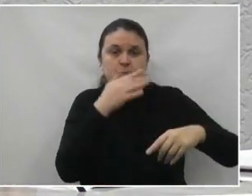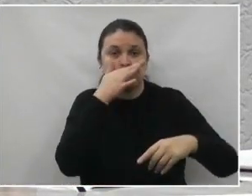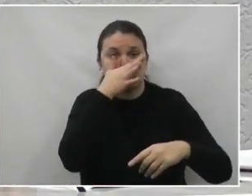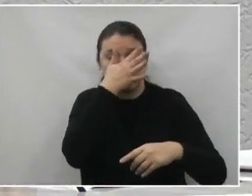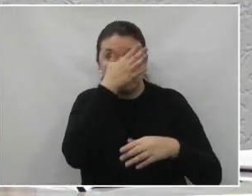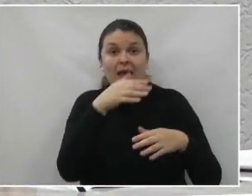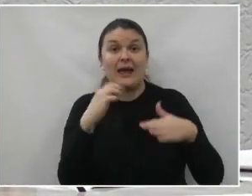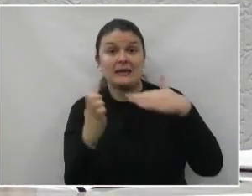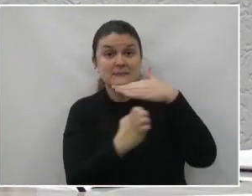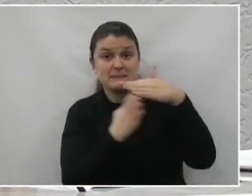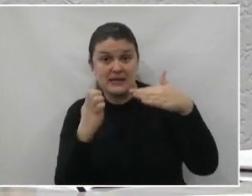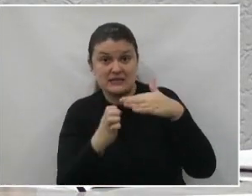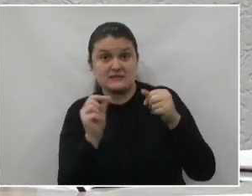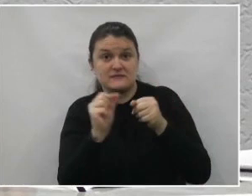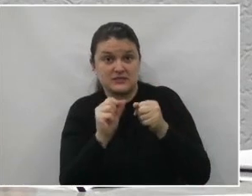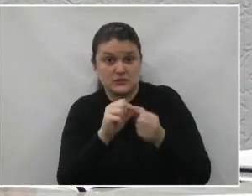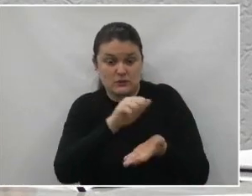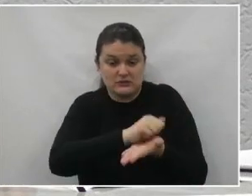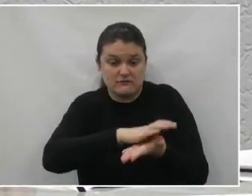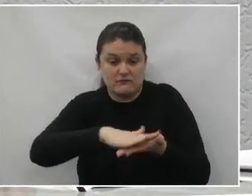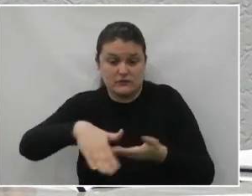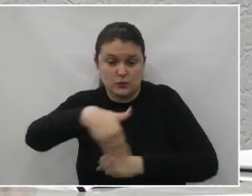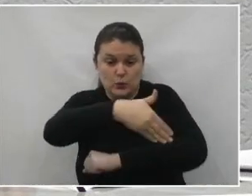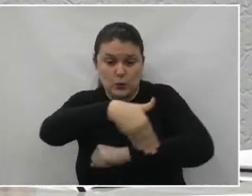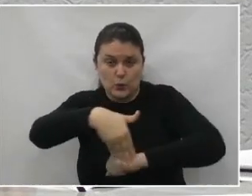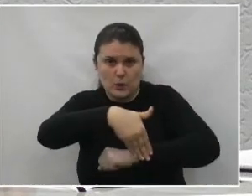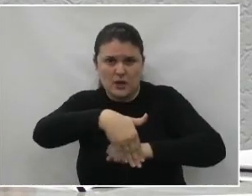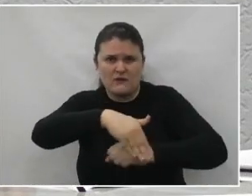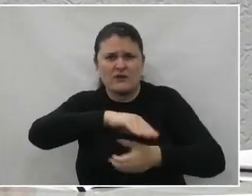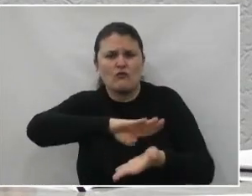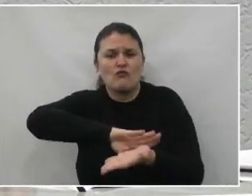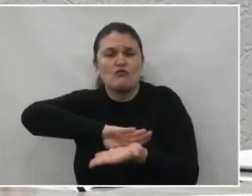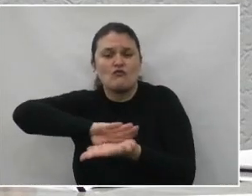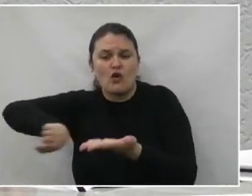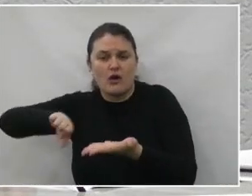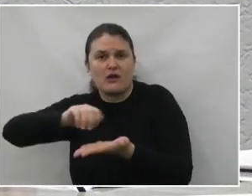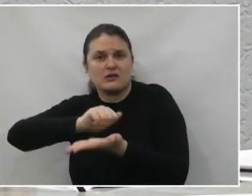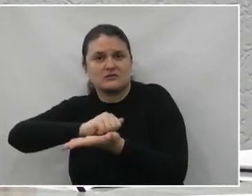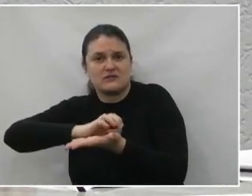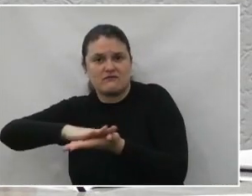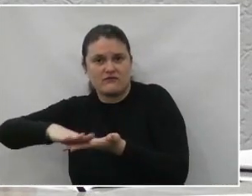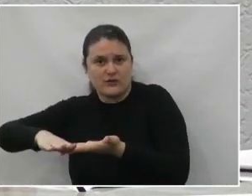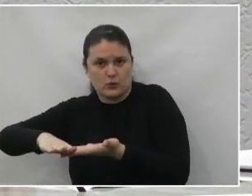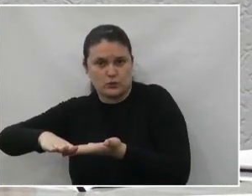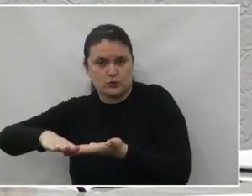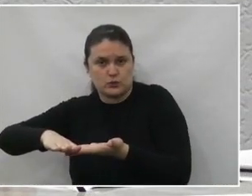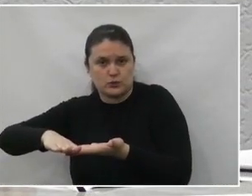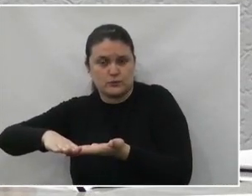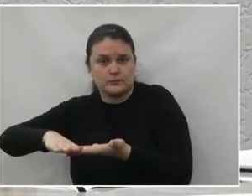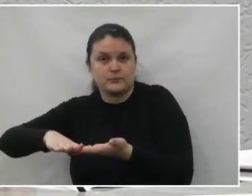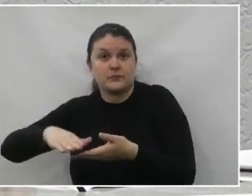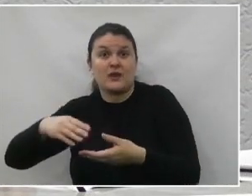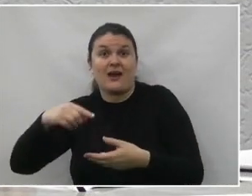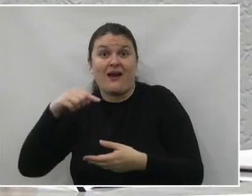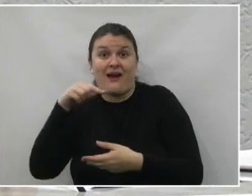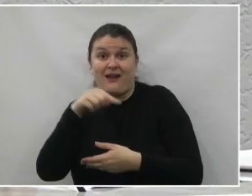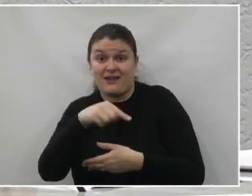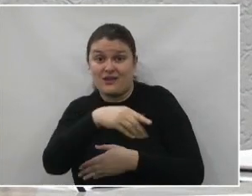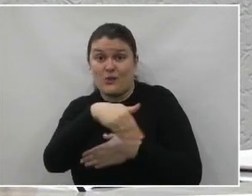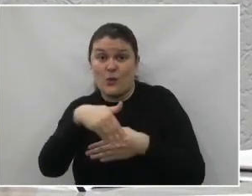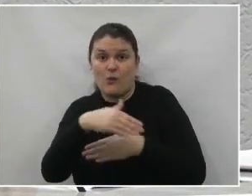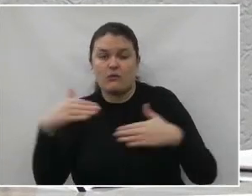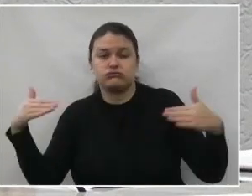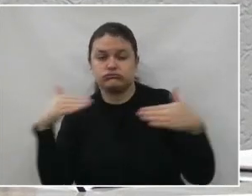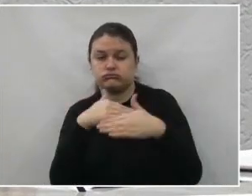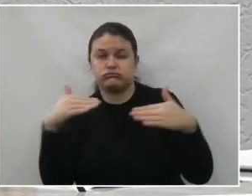realizando a recuperação da rua Marechal Deodoro retirou há vários dias a camada asfáltica deste local. E como o tráfego de veículos é grande